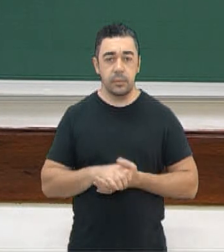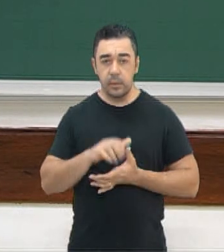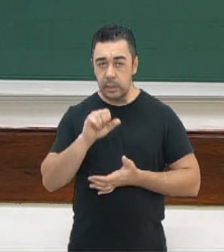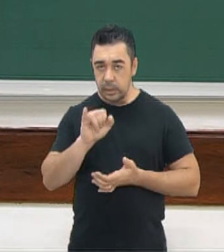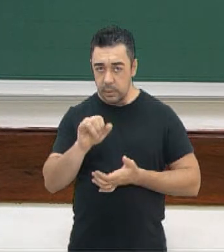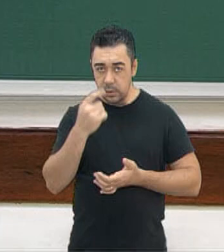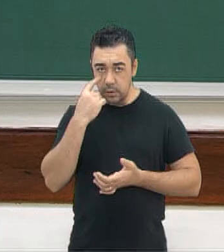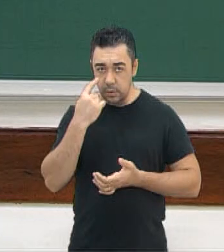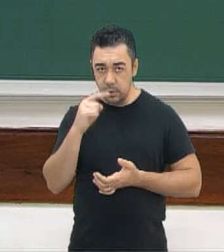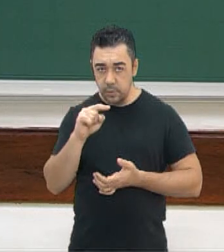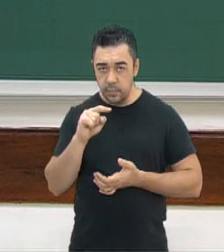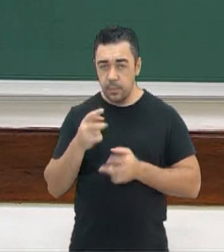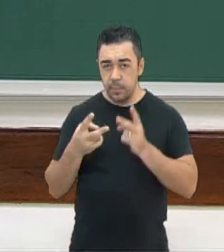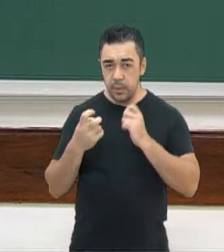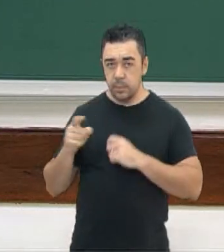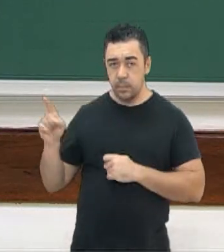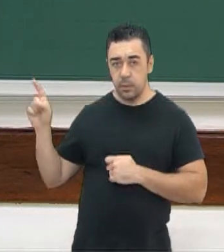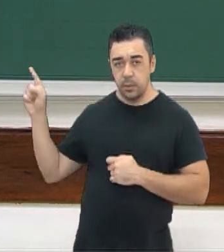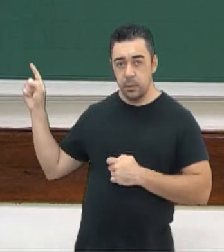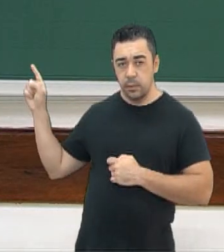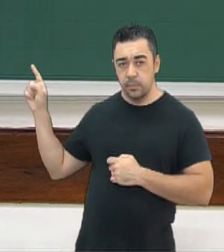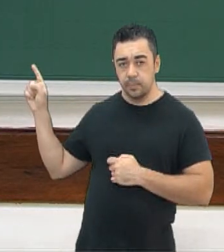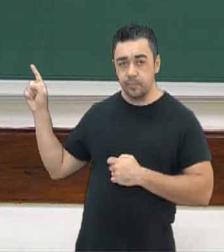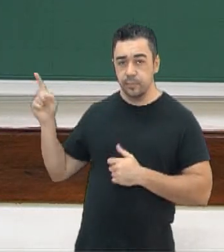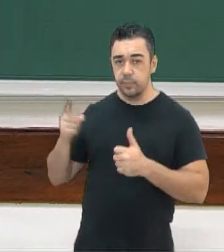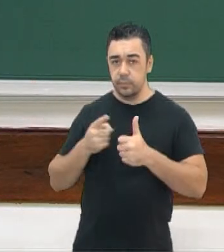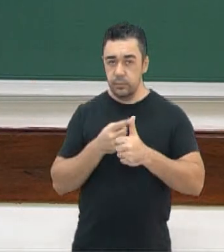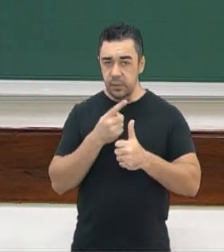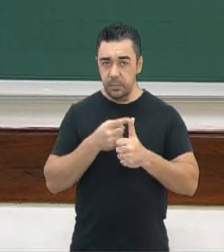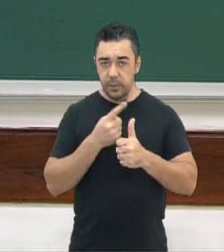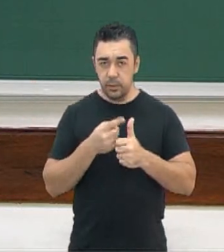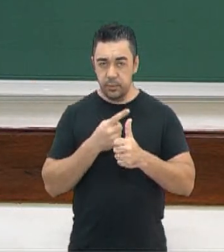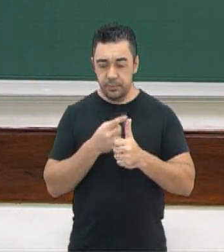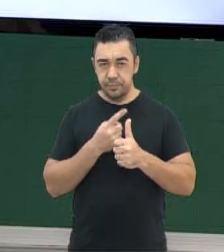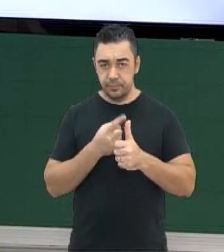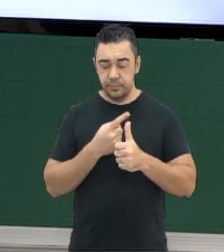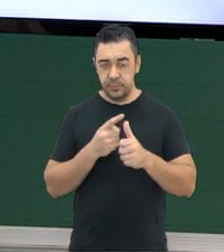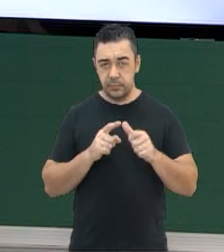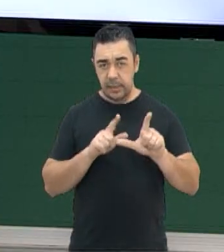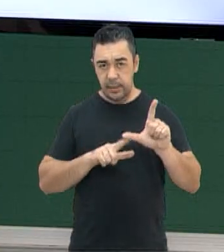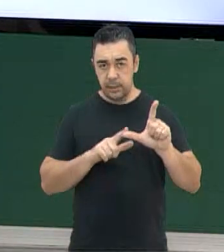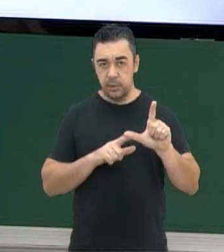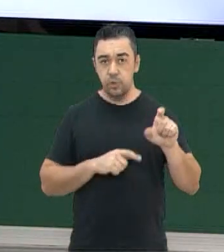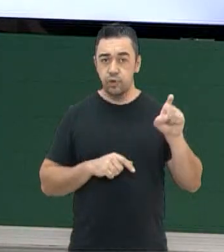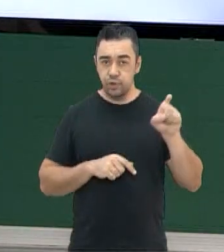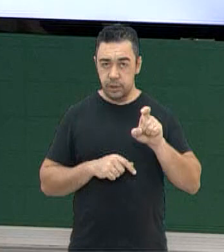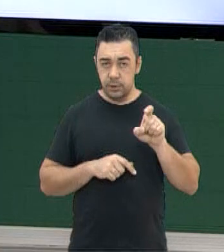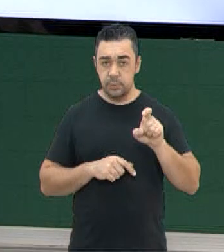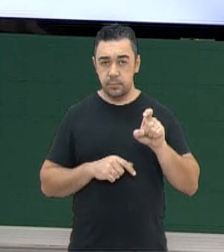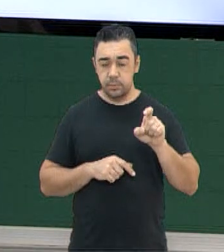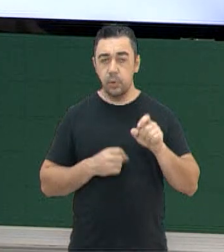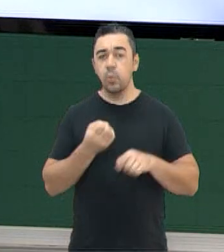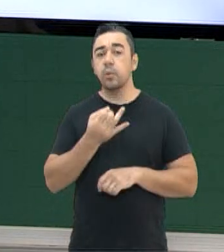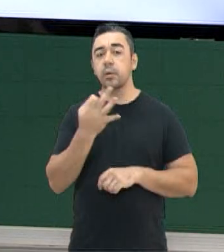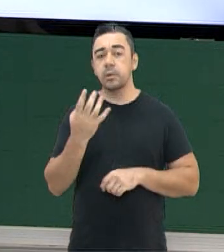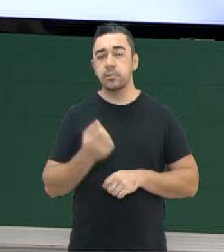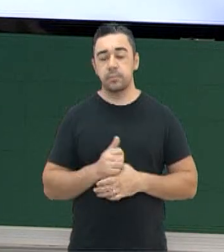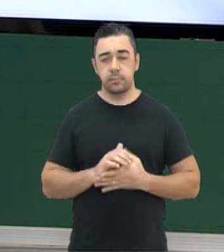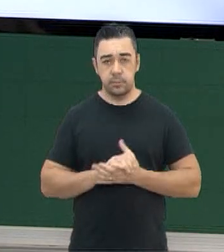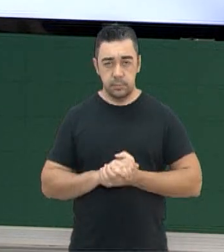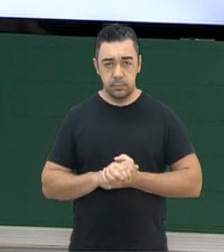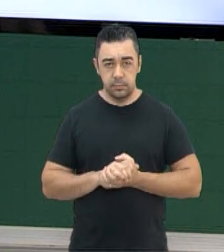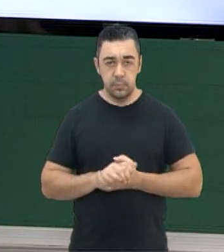eu olhei o desenho, eu verifiquei o quê? Primeiro as letras. Onde é que tem o X? Eu tenho 1, 2,